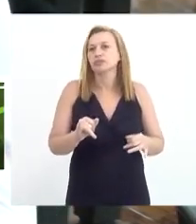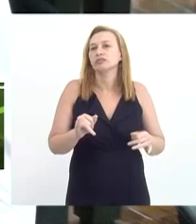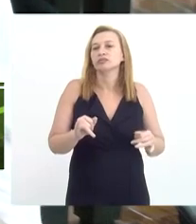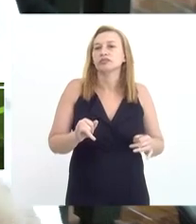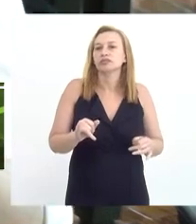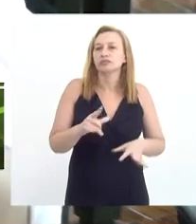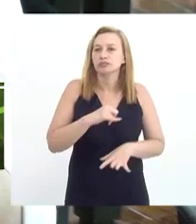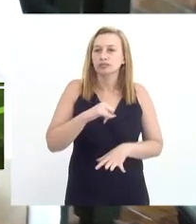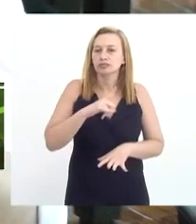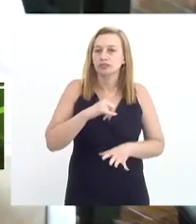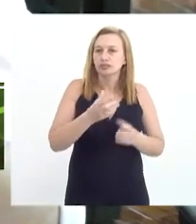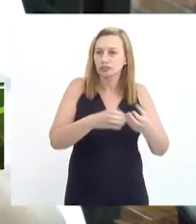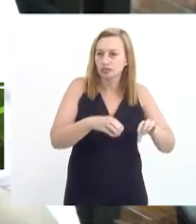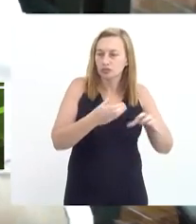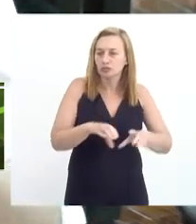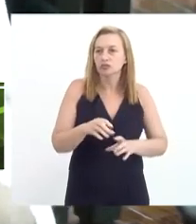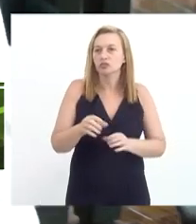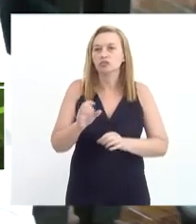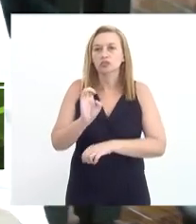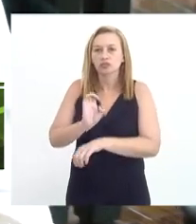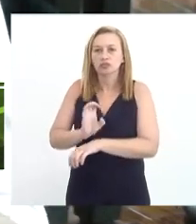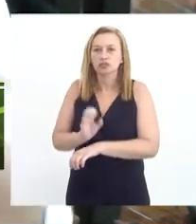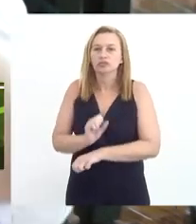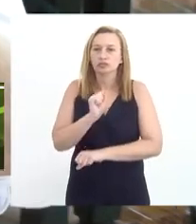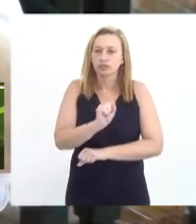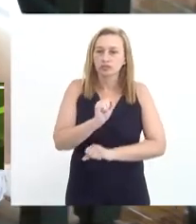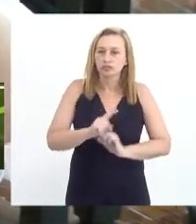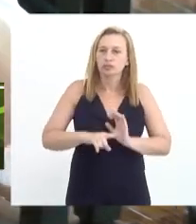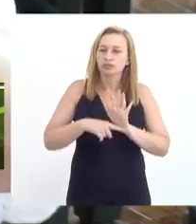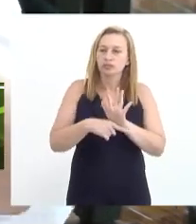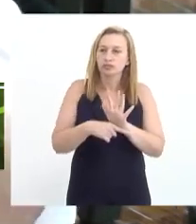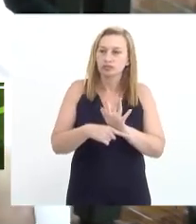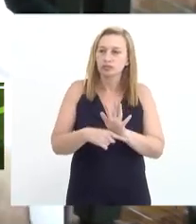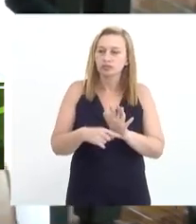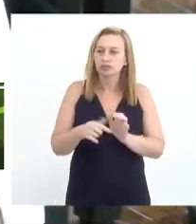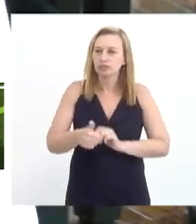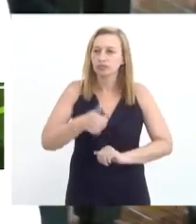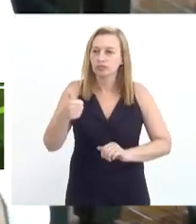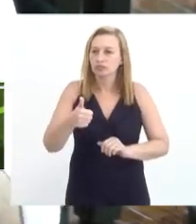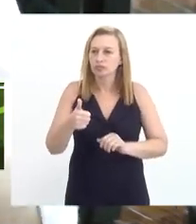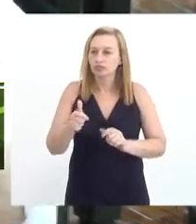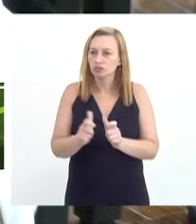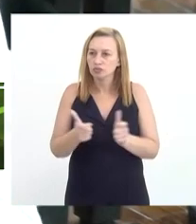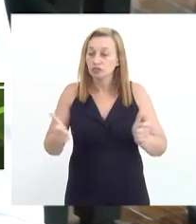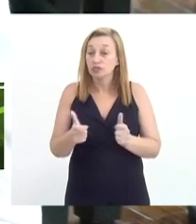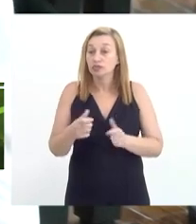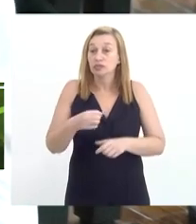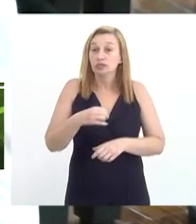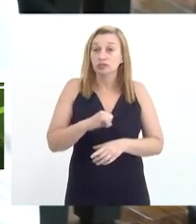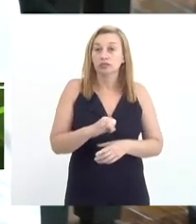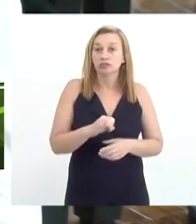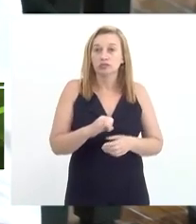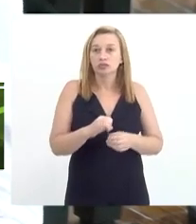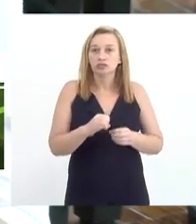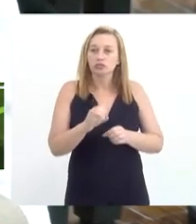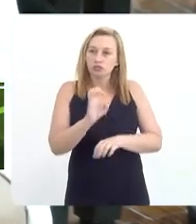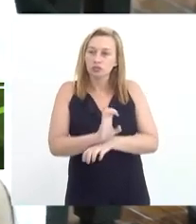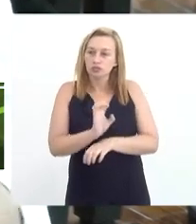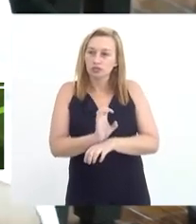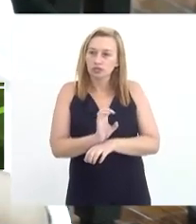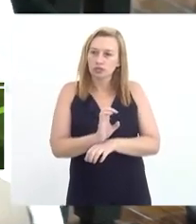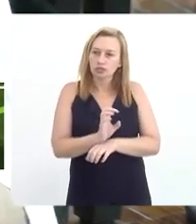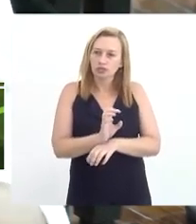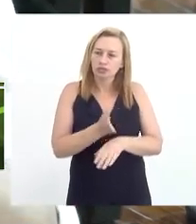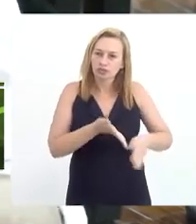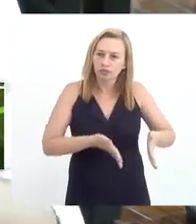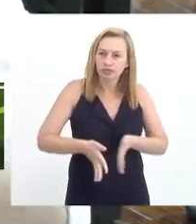Para que o Estado Possa lidar Com esse crescimento Senão O Estado Vai ser empurrado Para terceirizações Se não tiver Uma